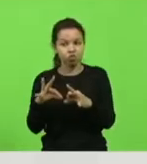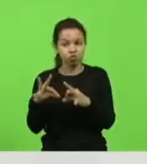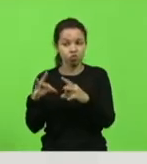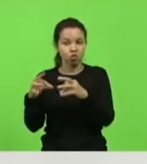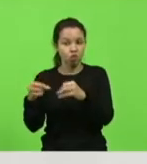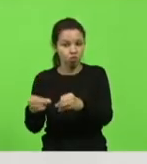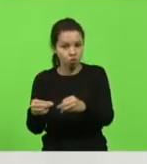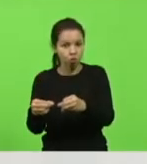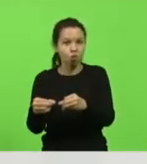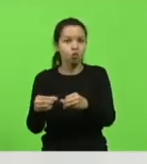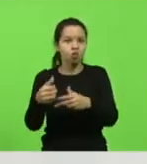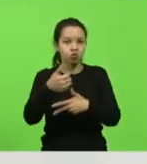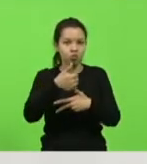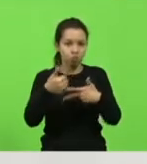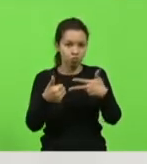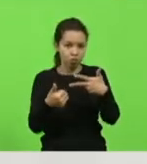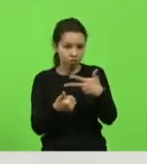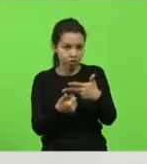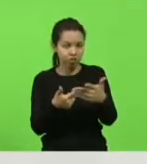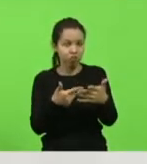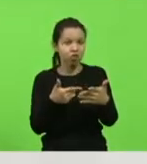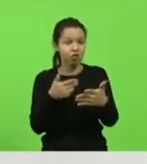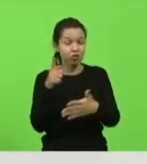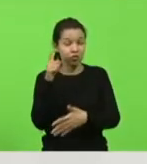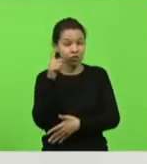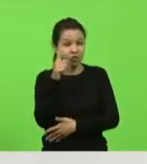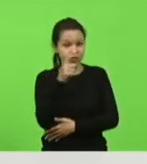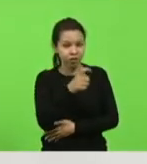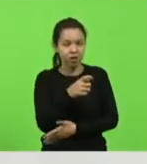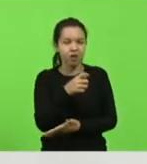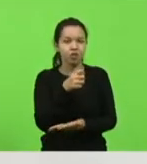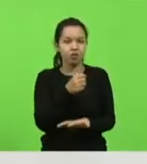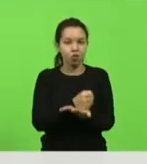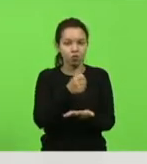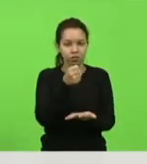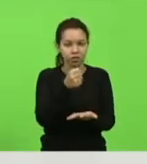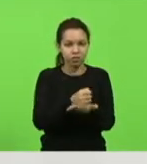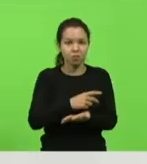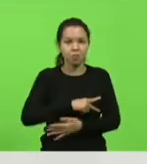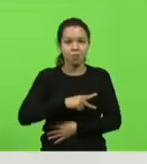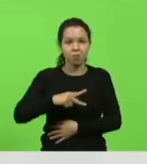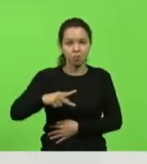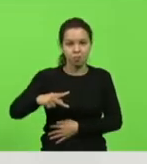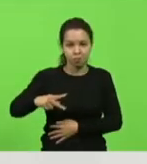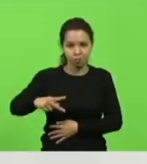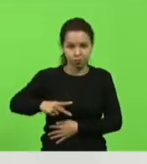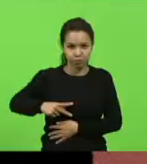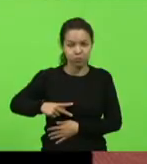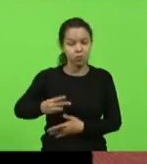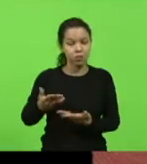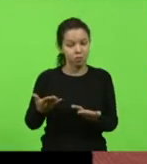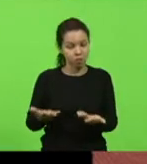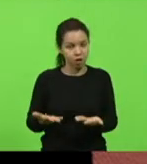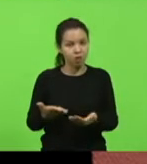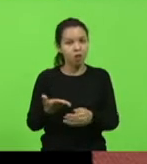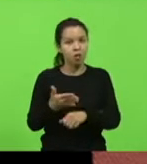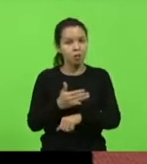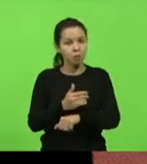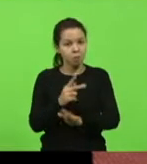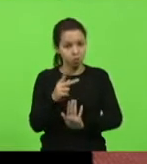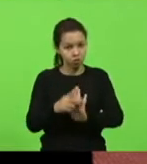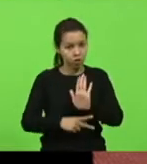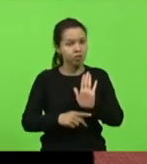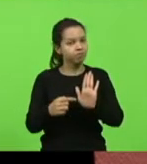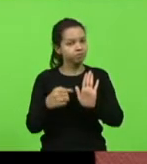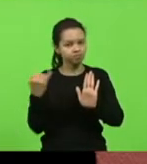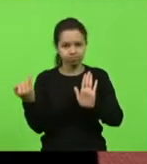né que estava enfrentando dificuldades em contratações públicas de forma que essa iniciativa é das mais Salutares é muito